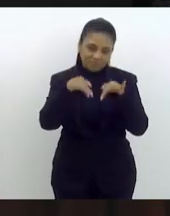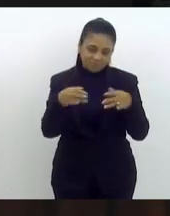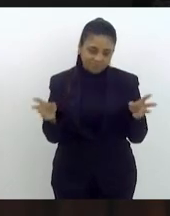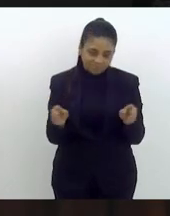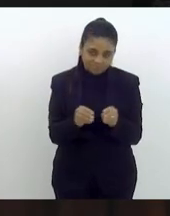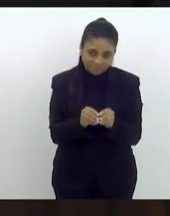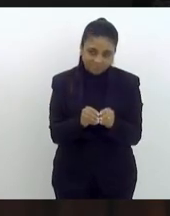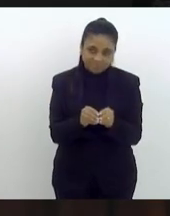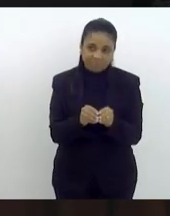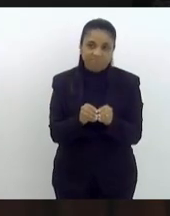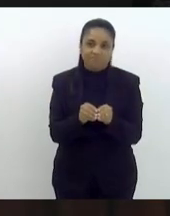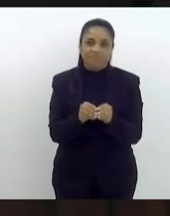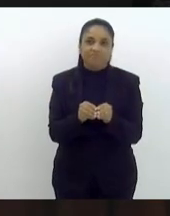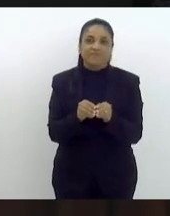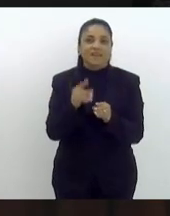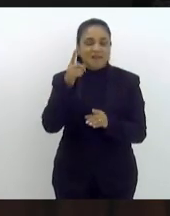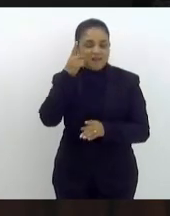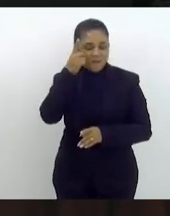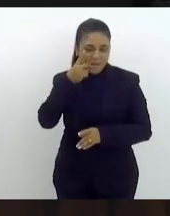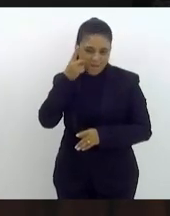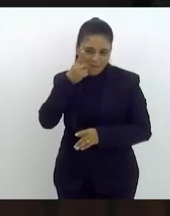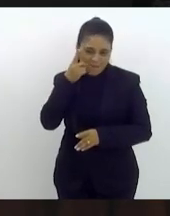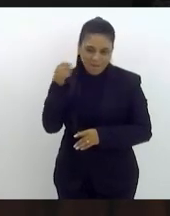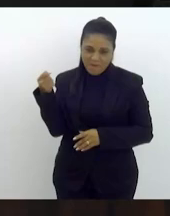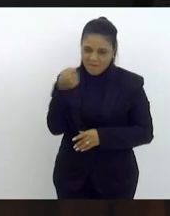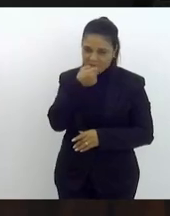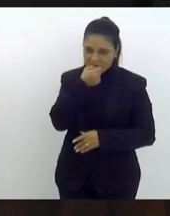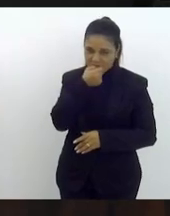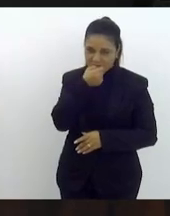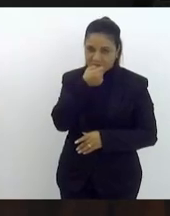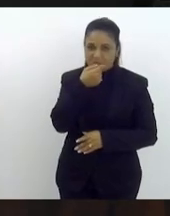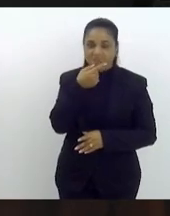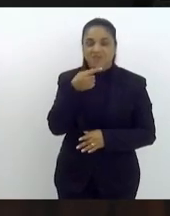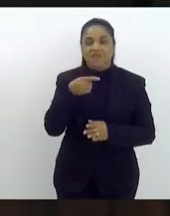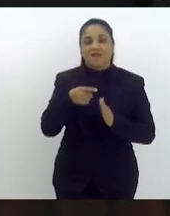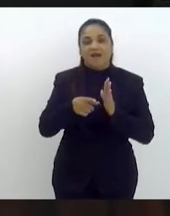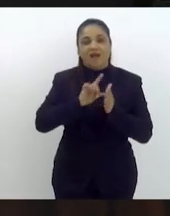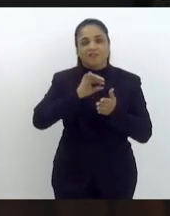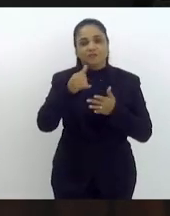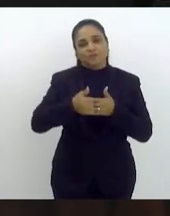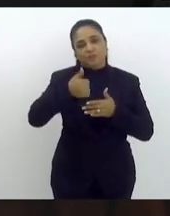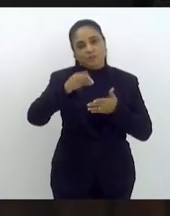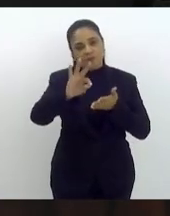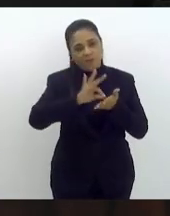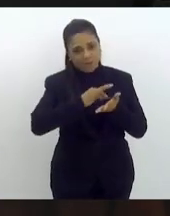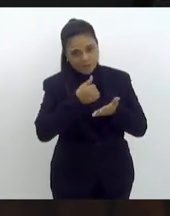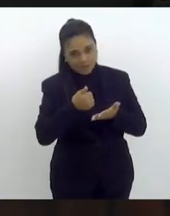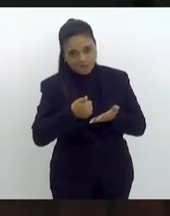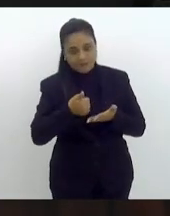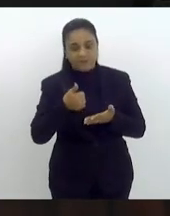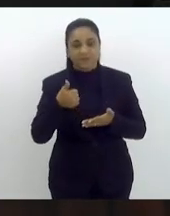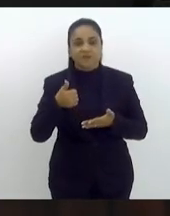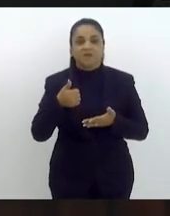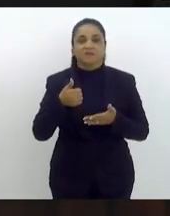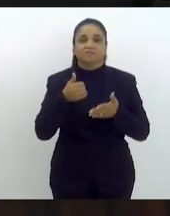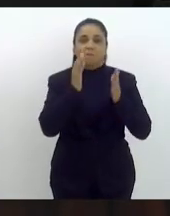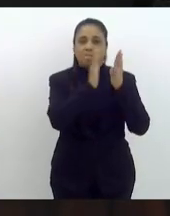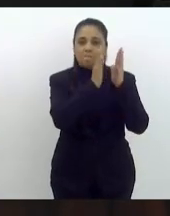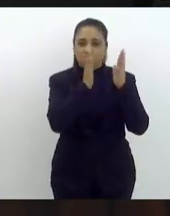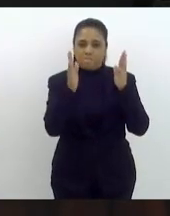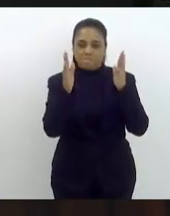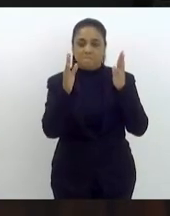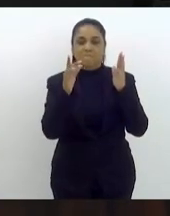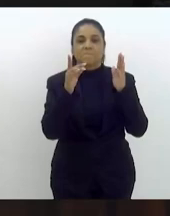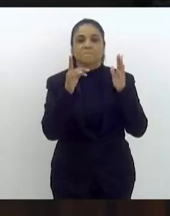dando dando a vossa excelência a fala antes do primeiro orador é nada mais a tratar na ordem do dia passa